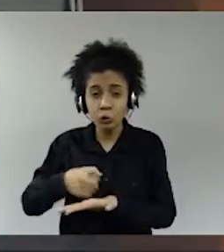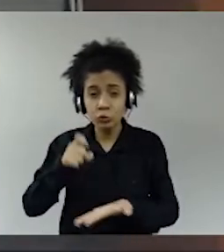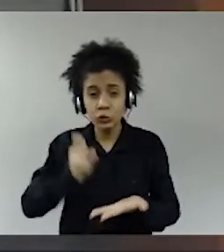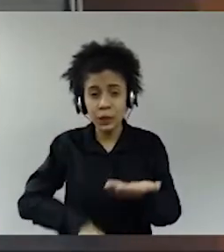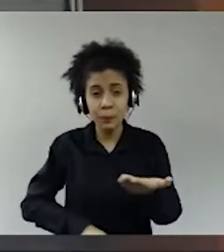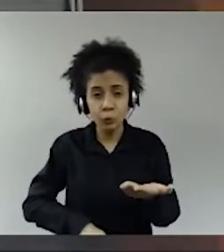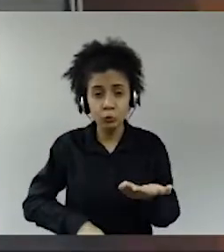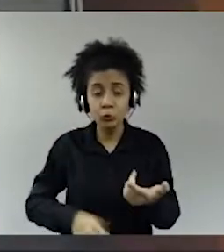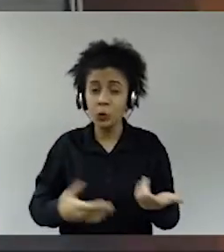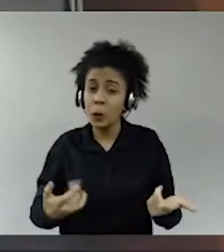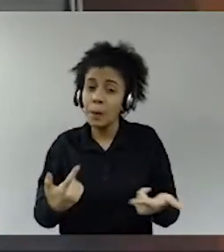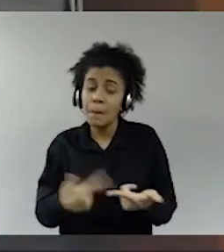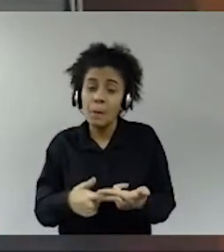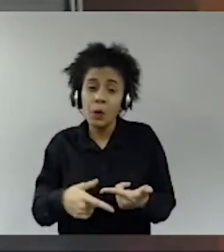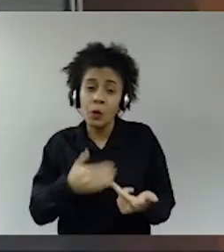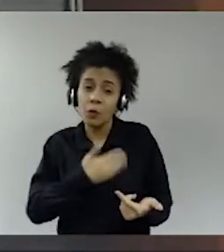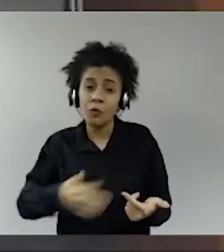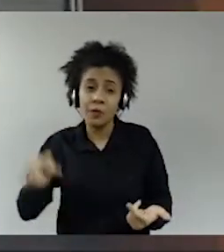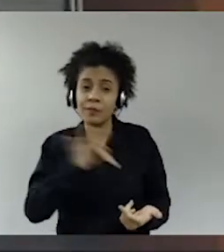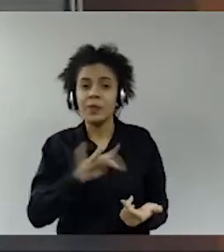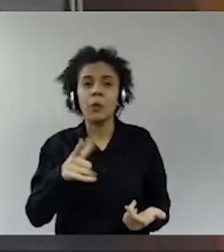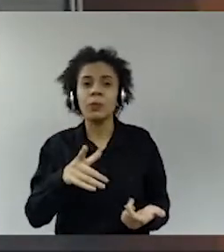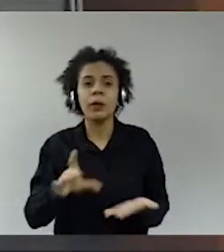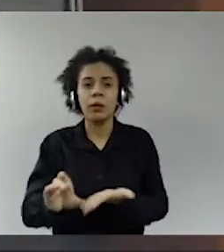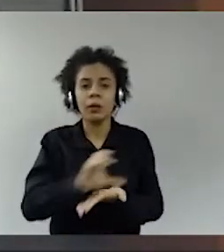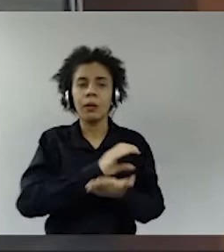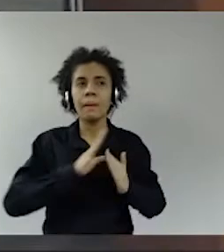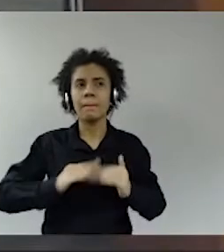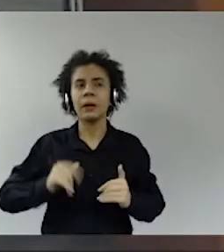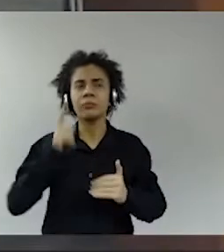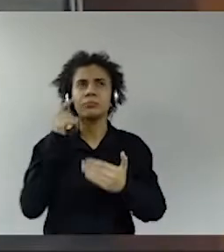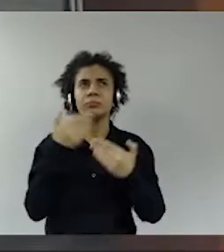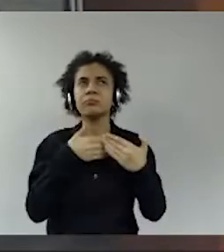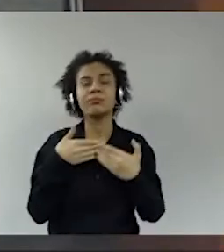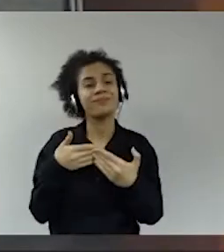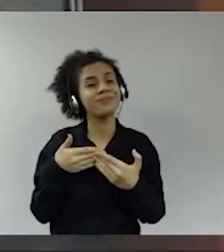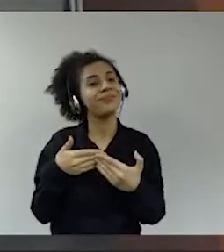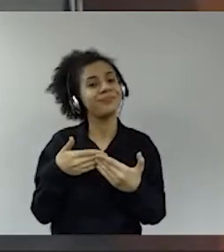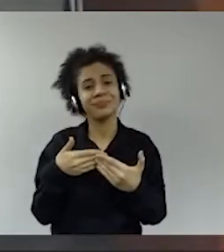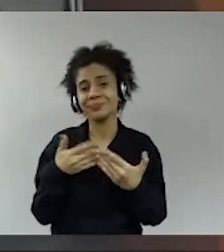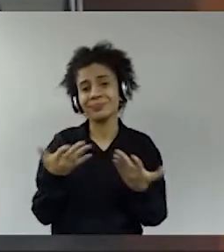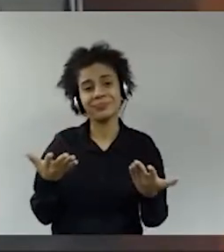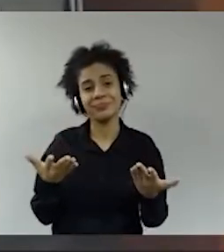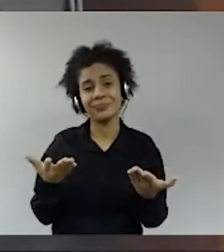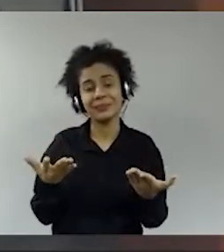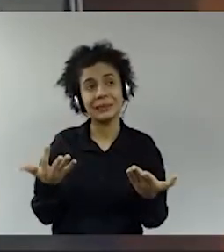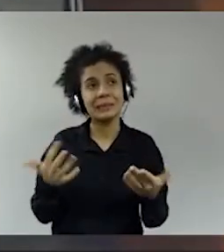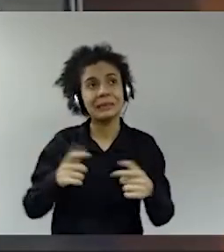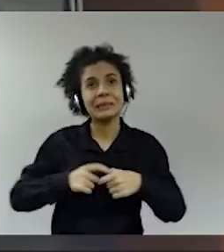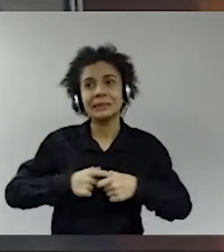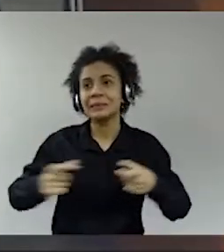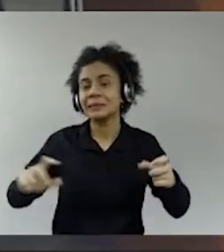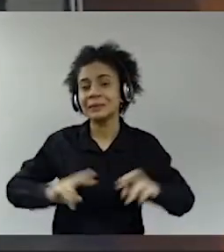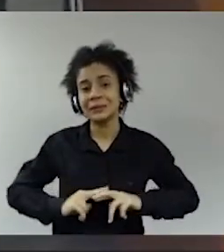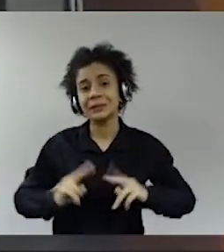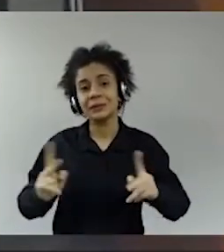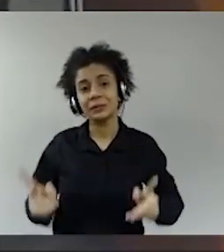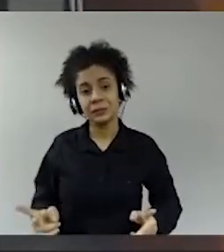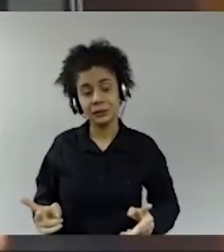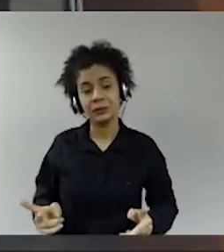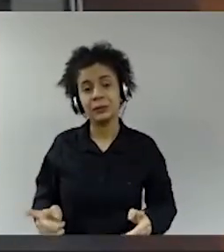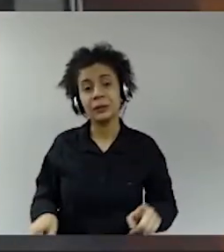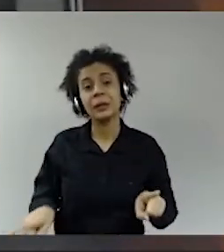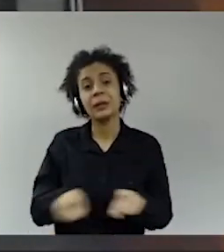tem crédito acumulado para deduzir. A quantidade disso é ínfima. E